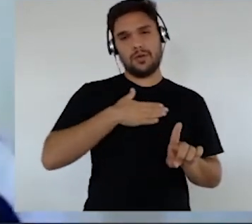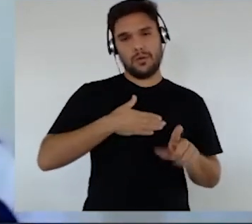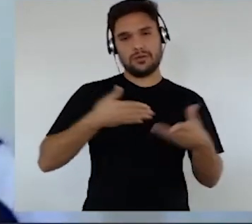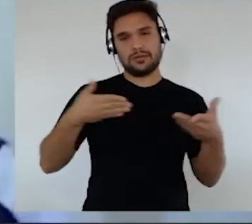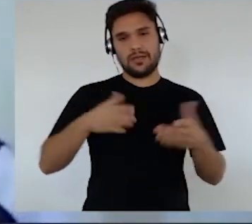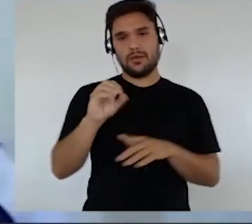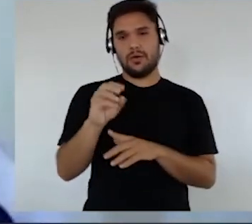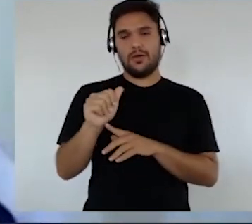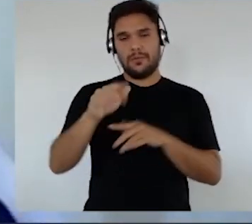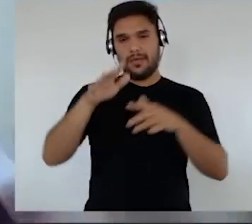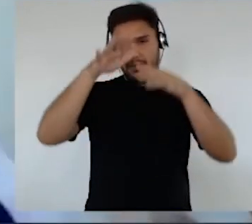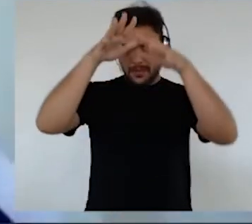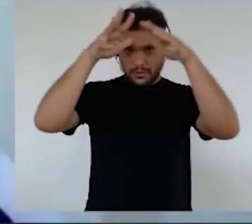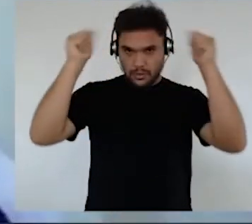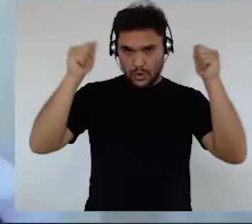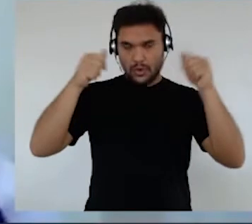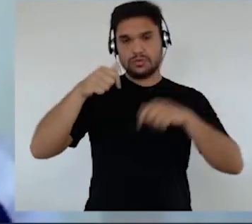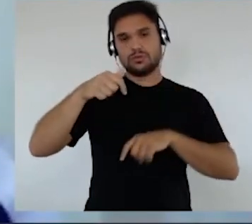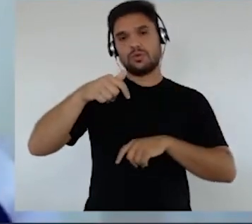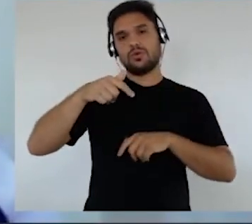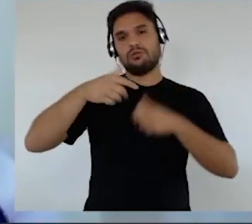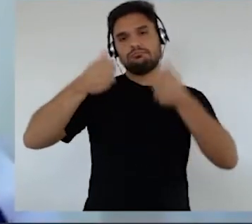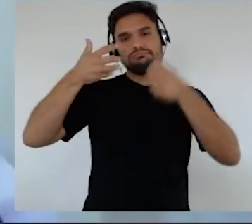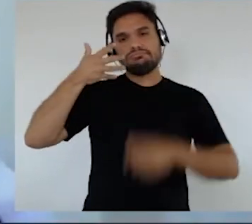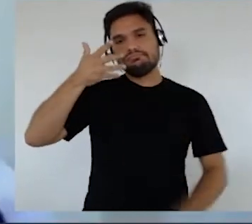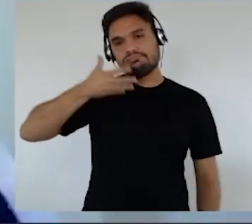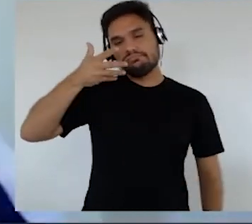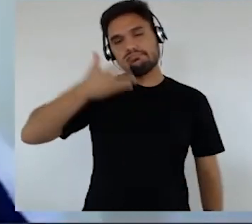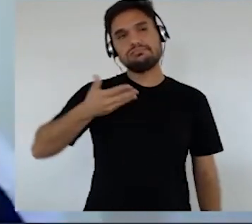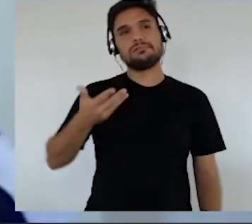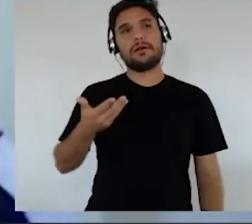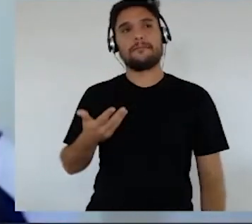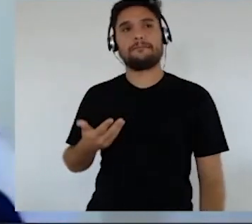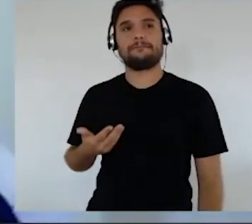aqui na OAB Mato Grosso, para as advogadas da OAB Mato Grosso também,